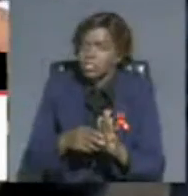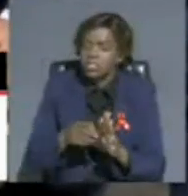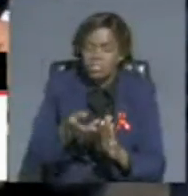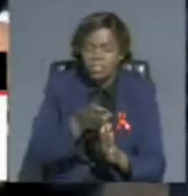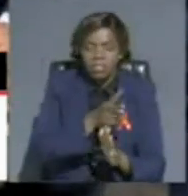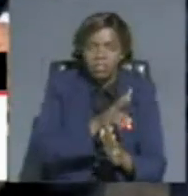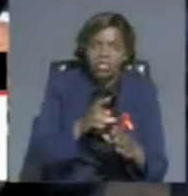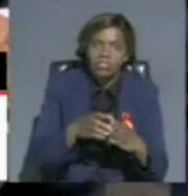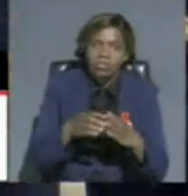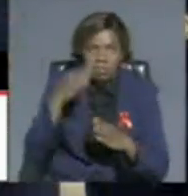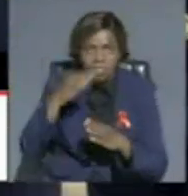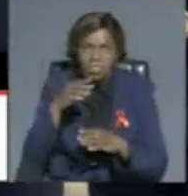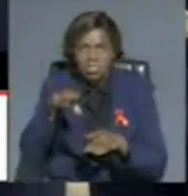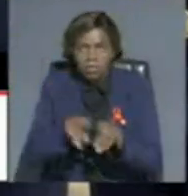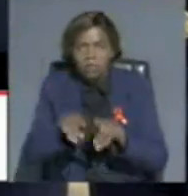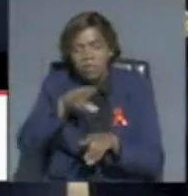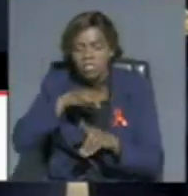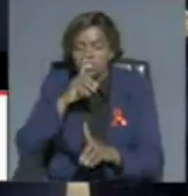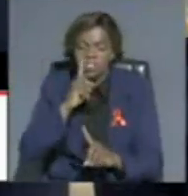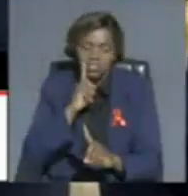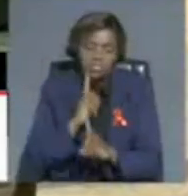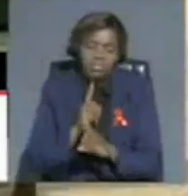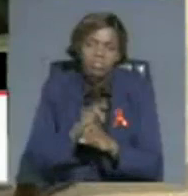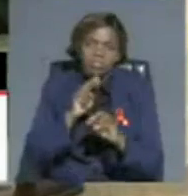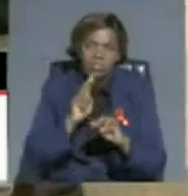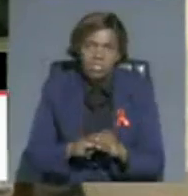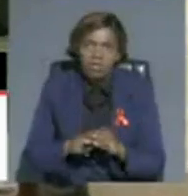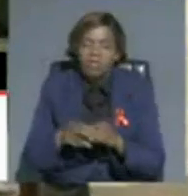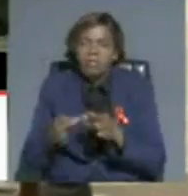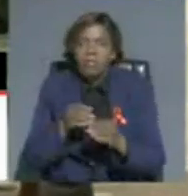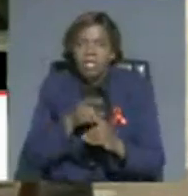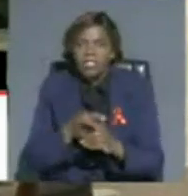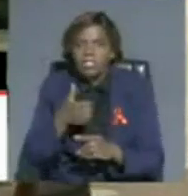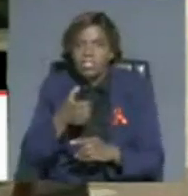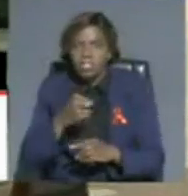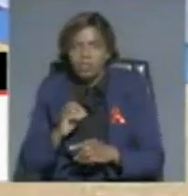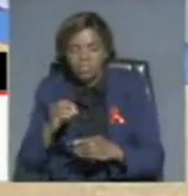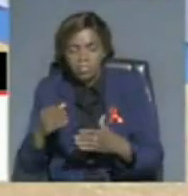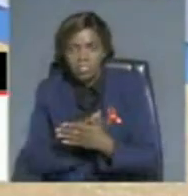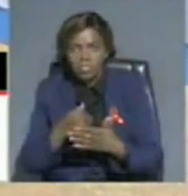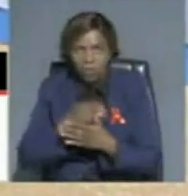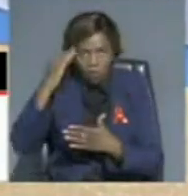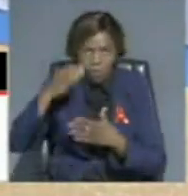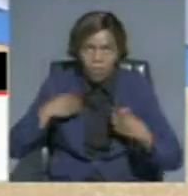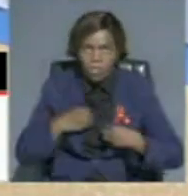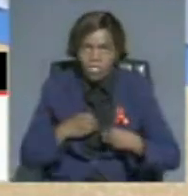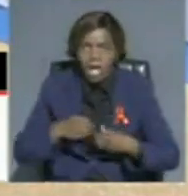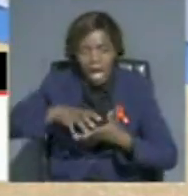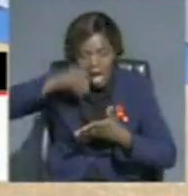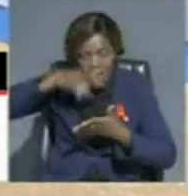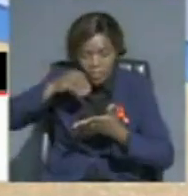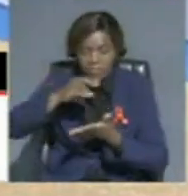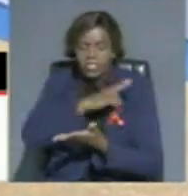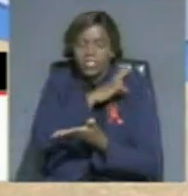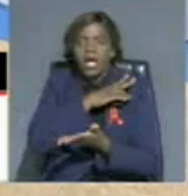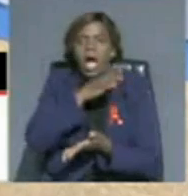corpo docente e familiares. São 50 novos oficiais, levam consigo conhecimentos científicos para se juntarem